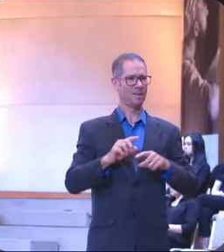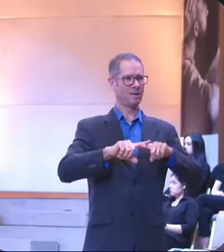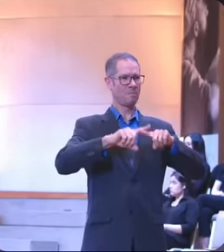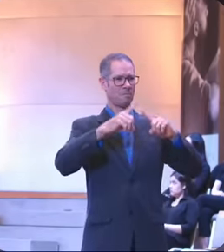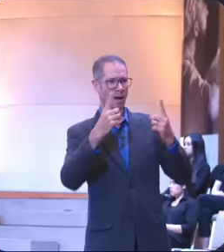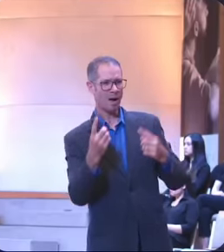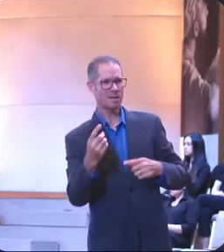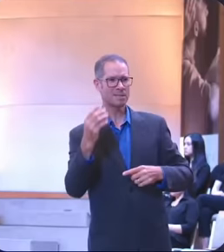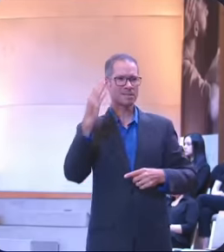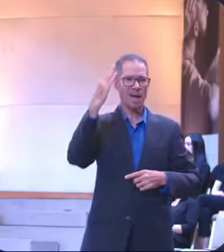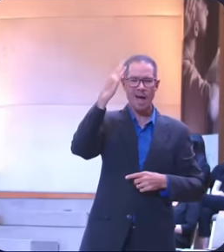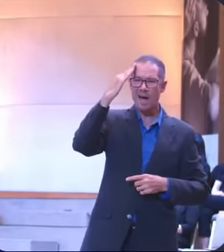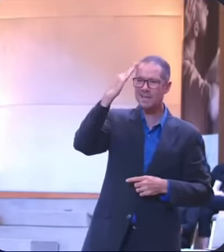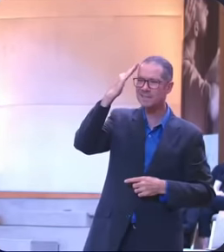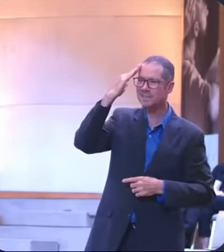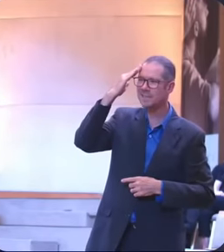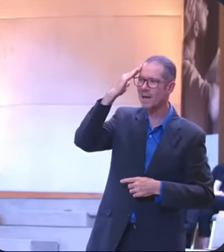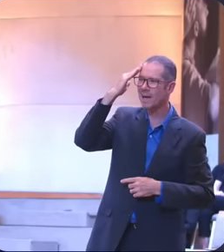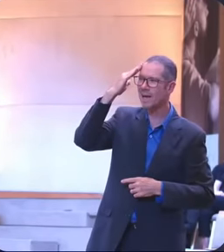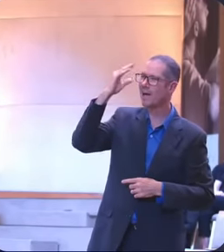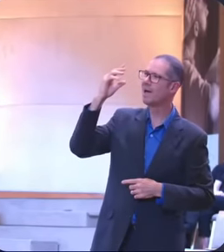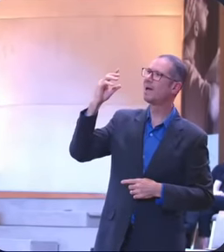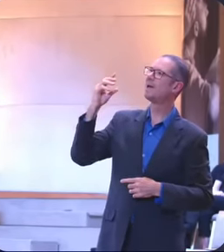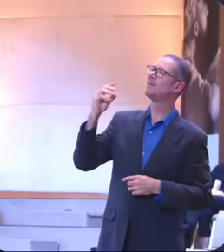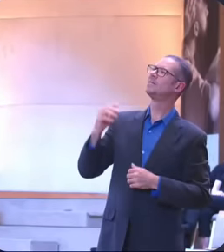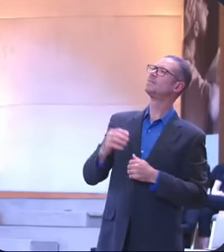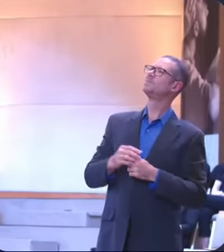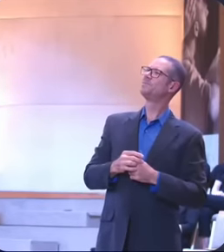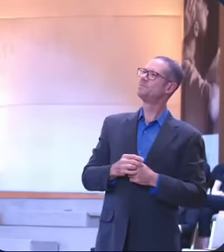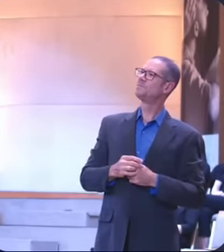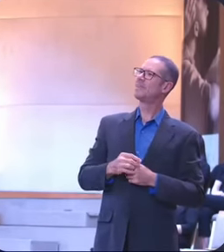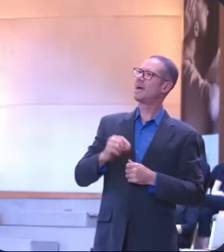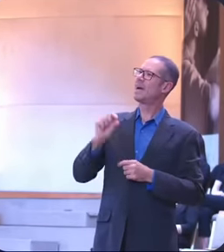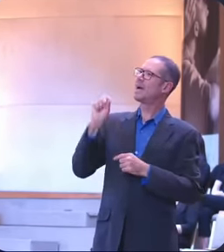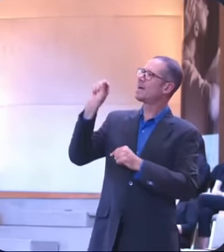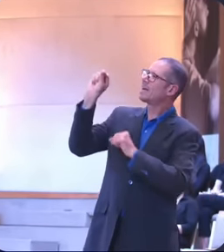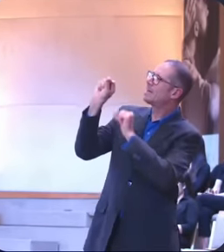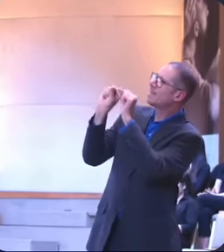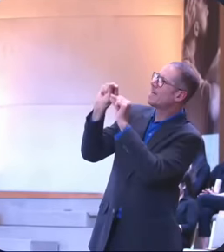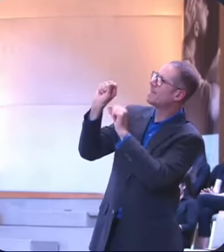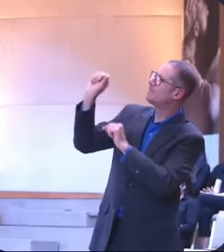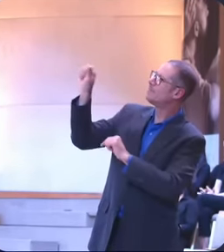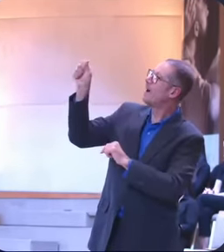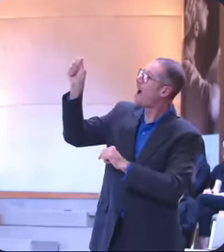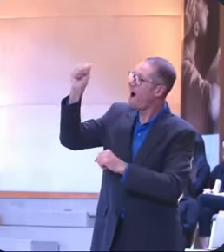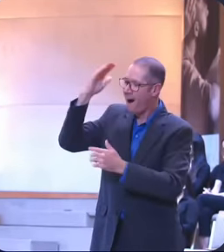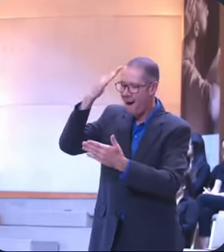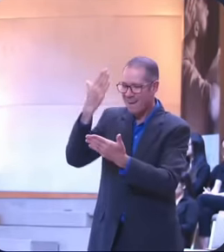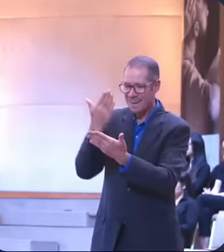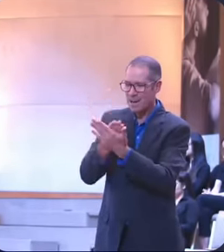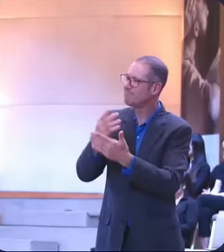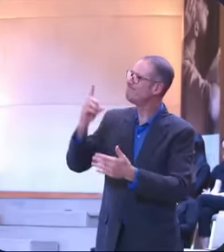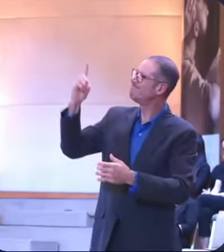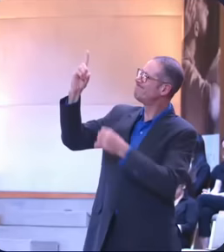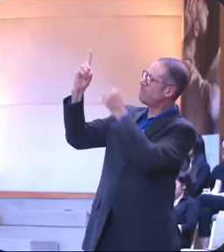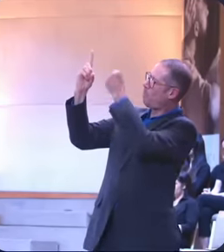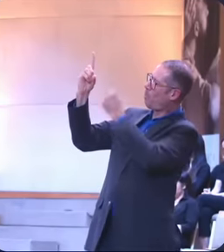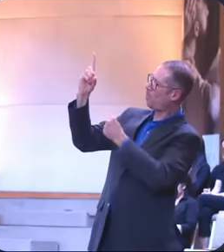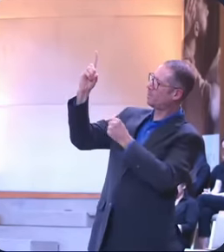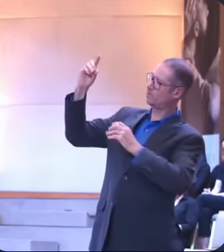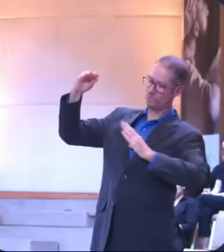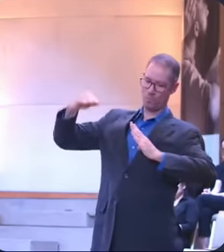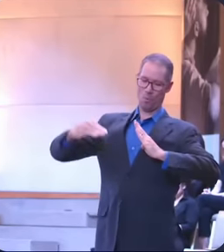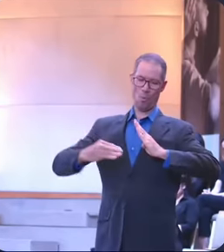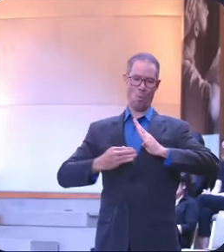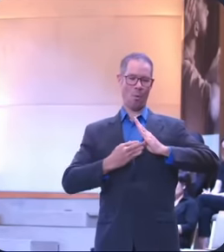Mas uma coisa eu sei em quem eu tenho crido, e Ele é poderoso para guardar o meu tesouro